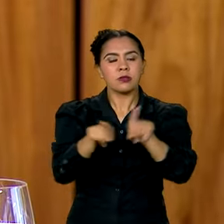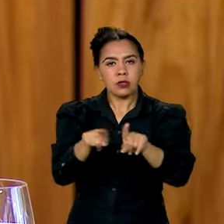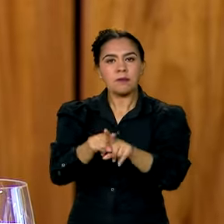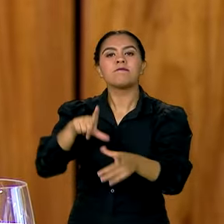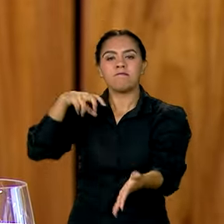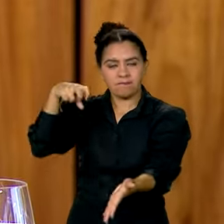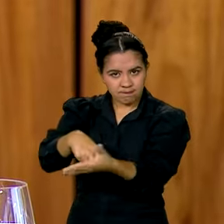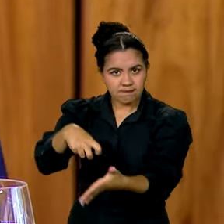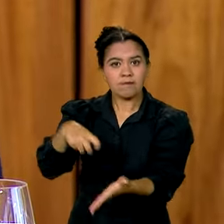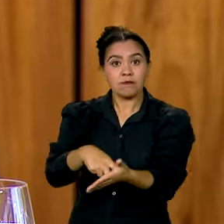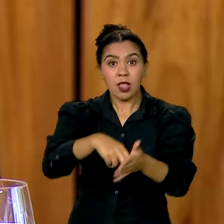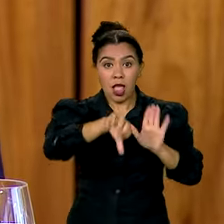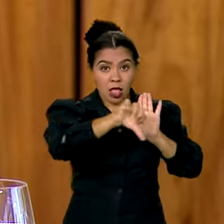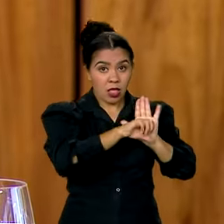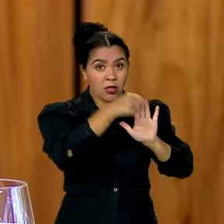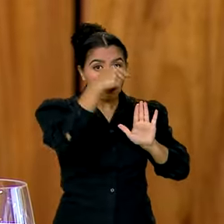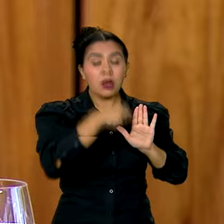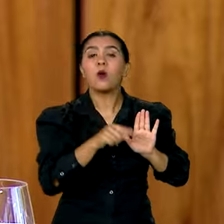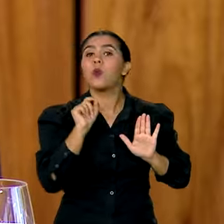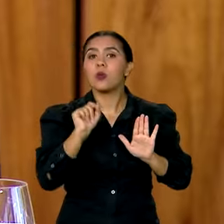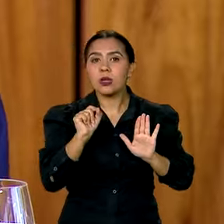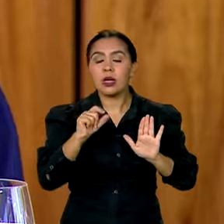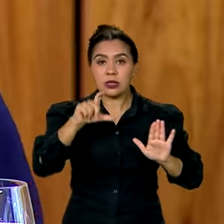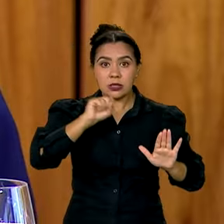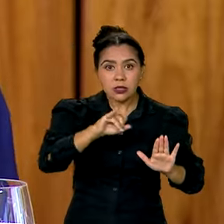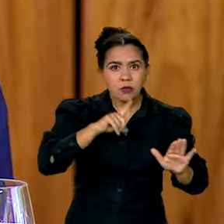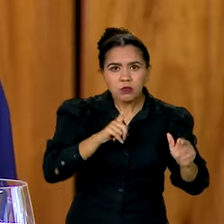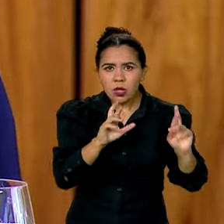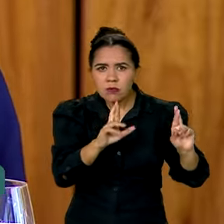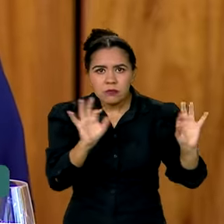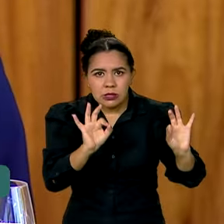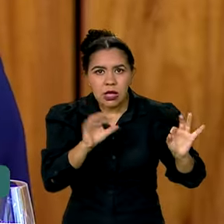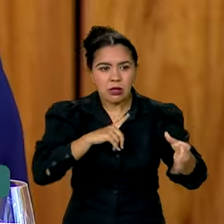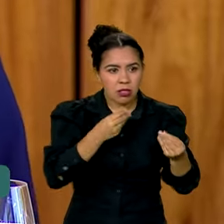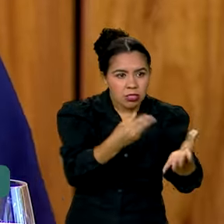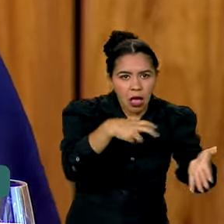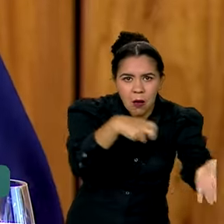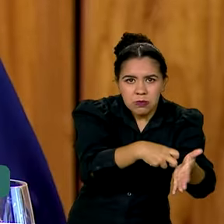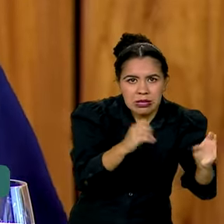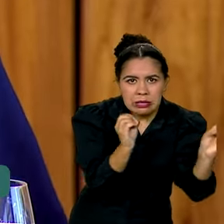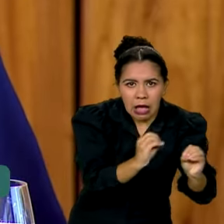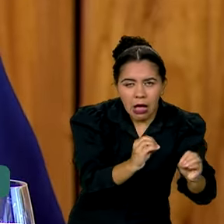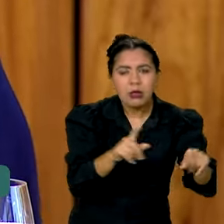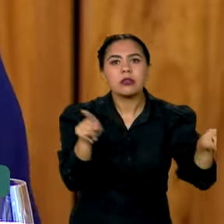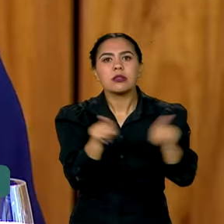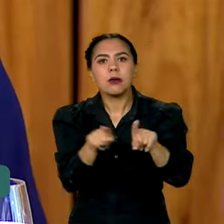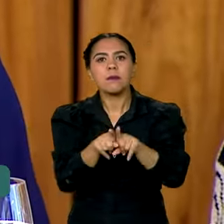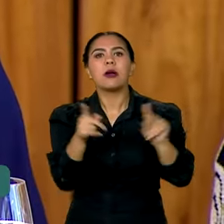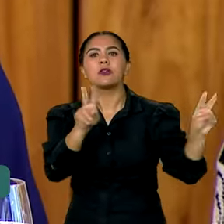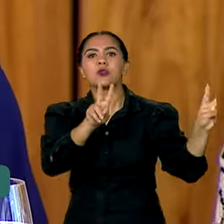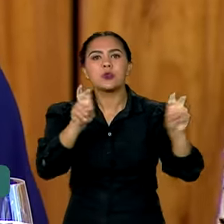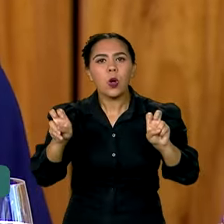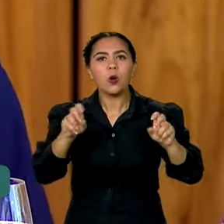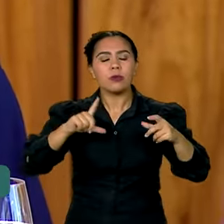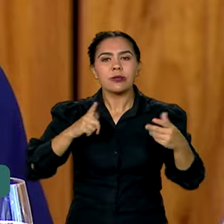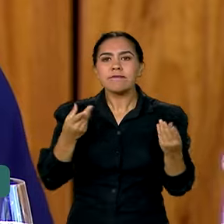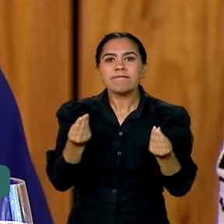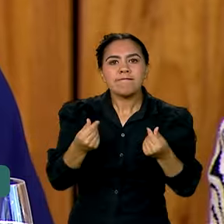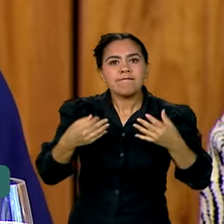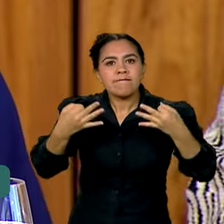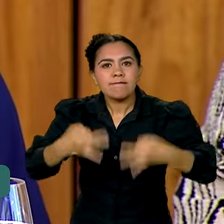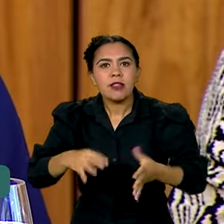o crime ele arrefece quando ele não tem expectativa de impunidade, quando não tem a certeza